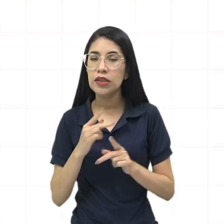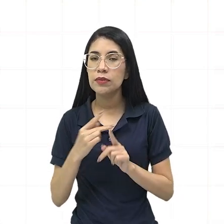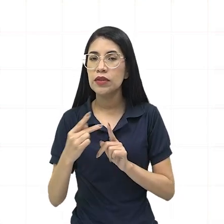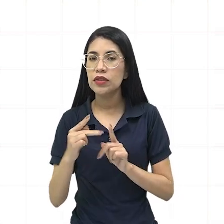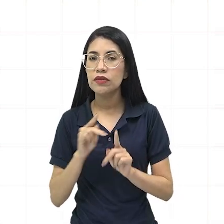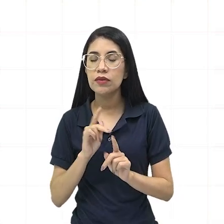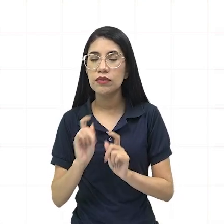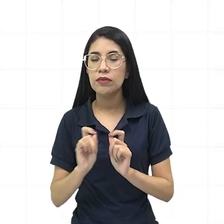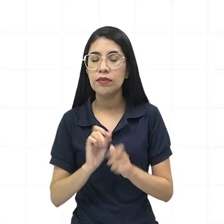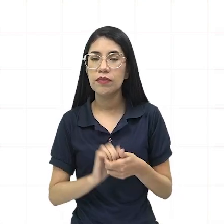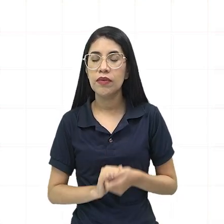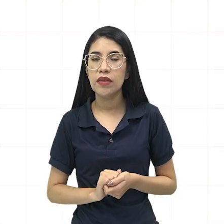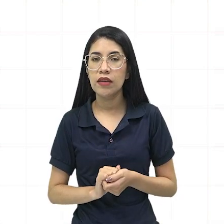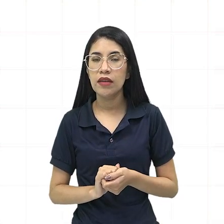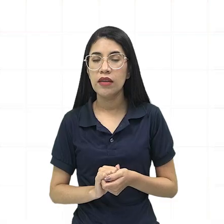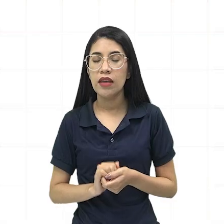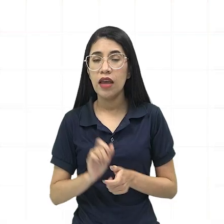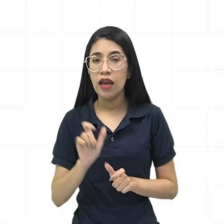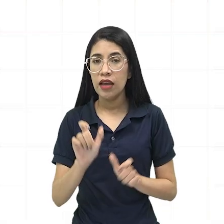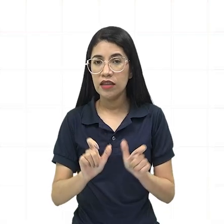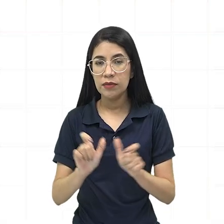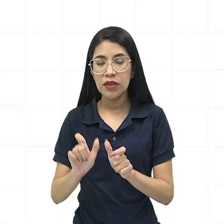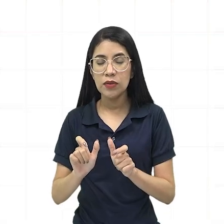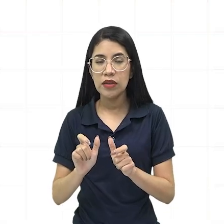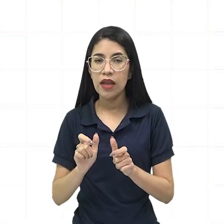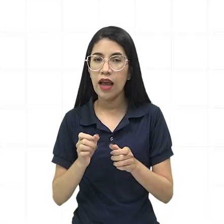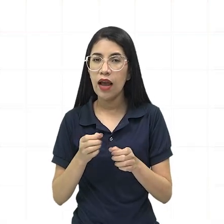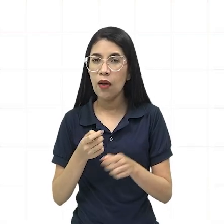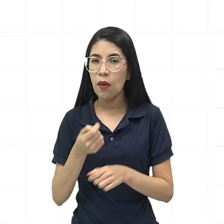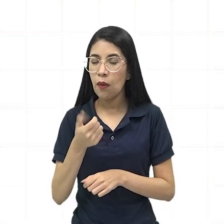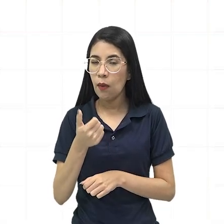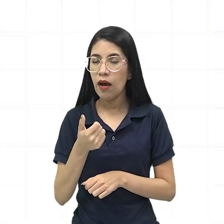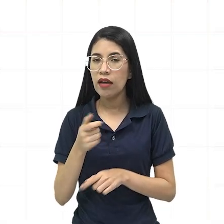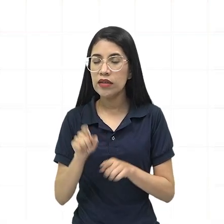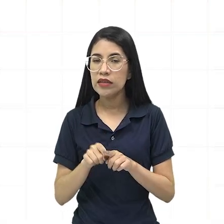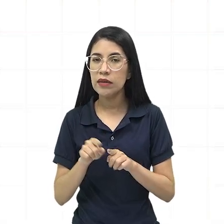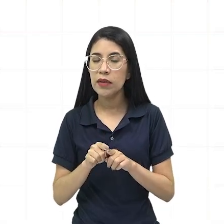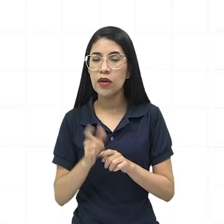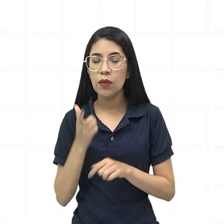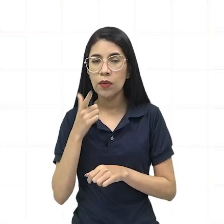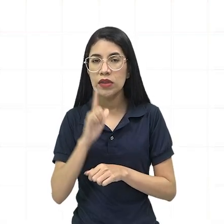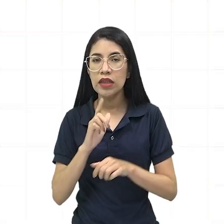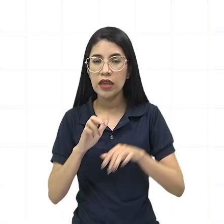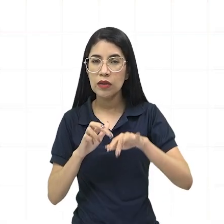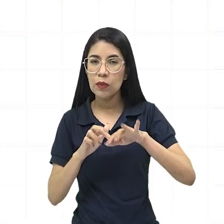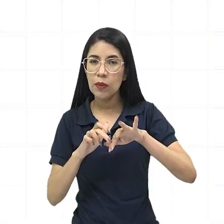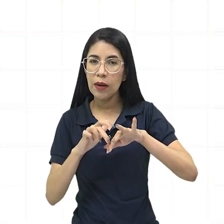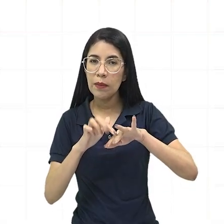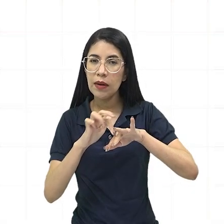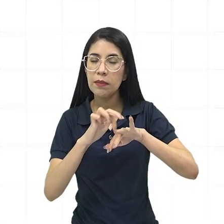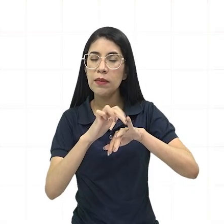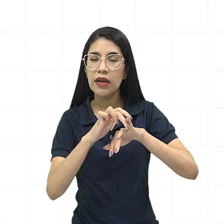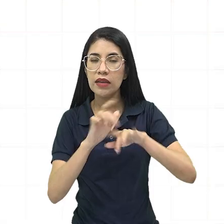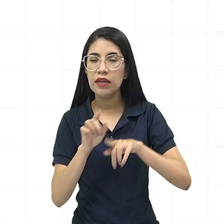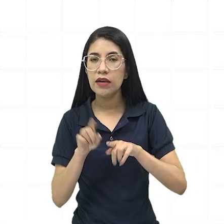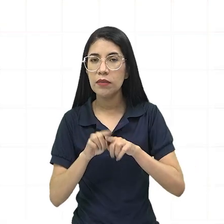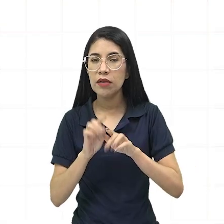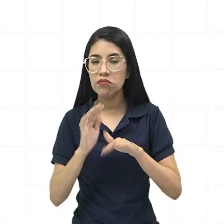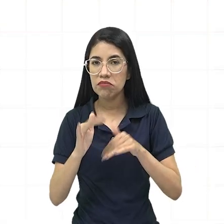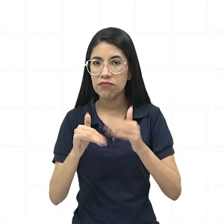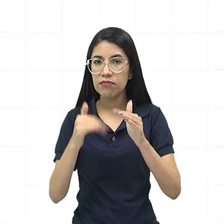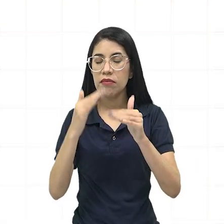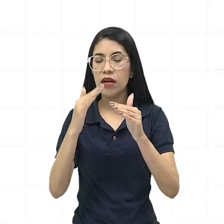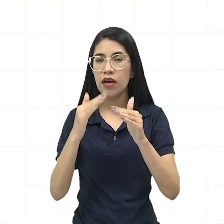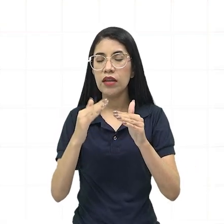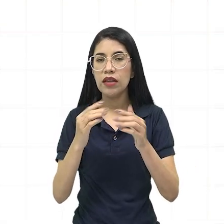perspectiva de pessoas que estão chegando perto ali, né, e buscando tomar aquele lugar nessa disputa, né, aí